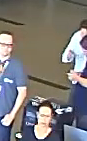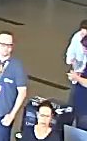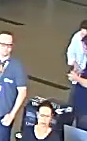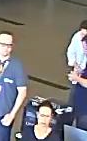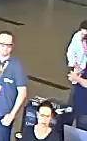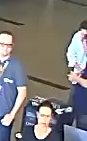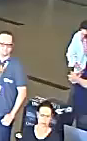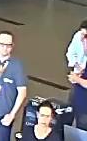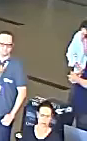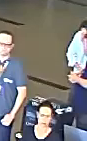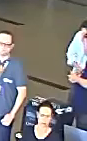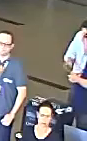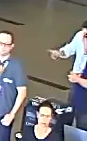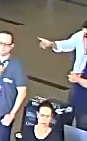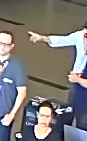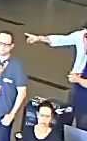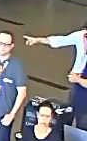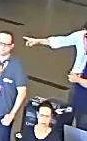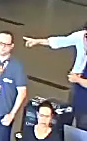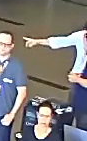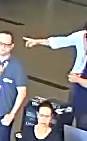estado que